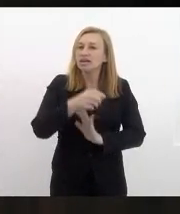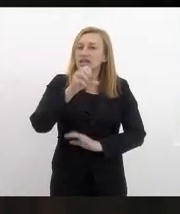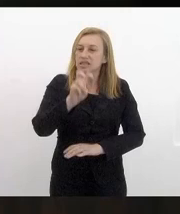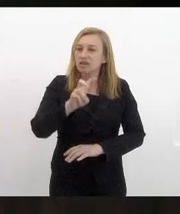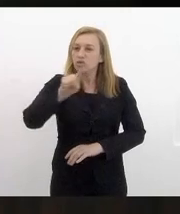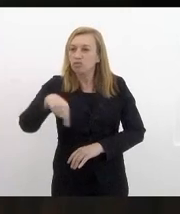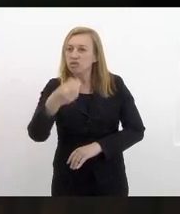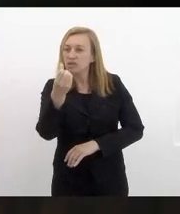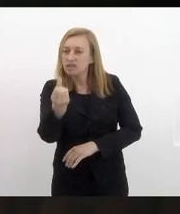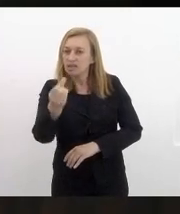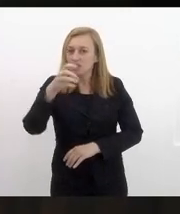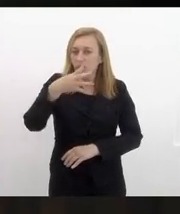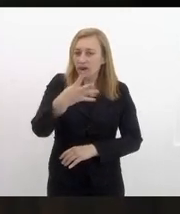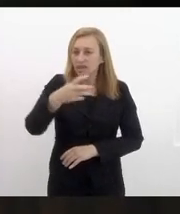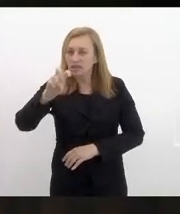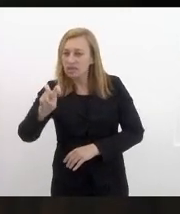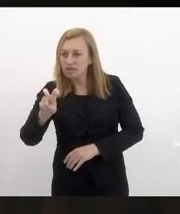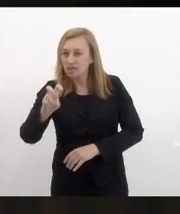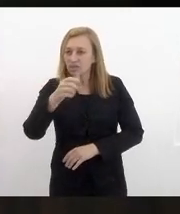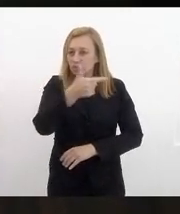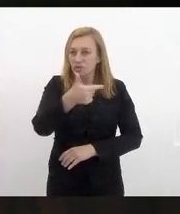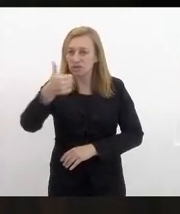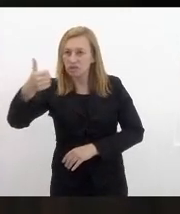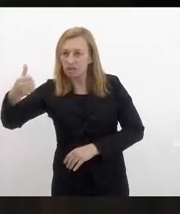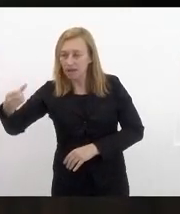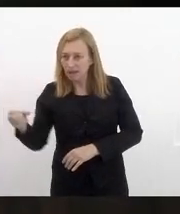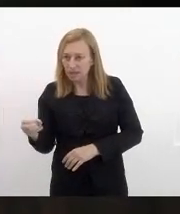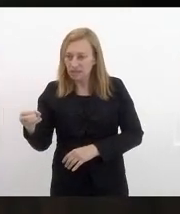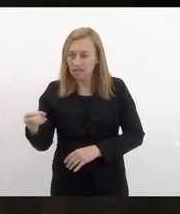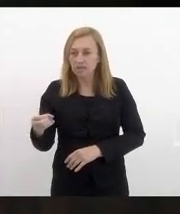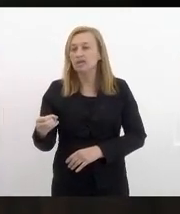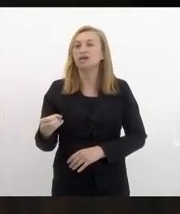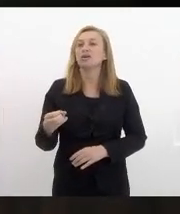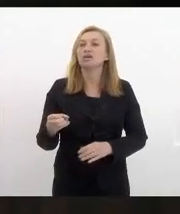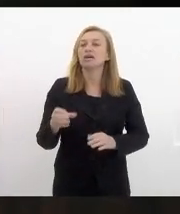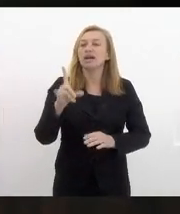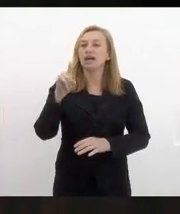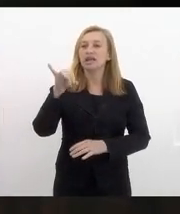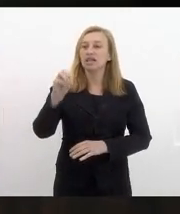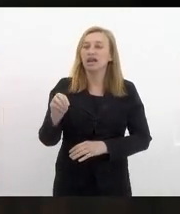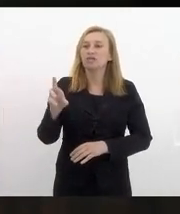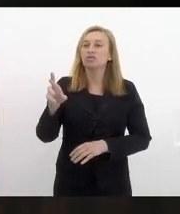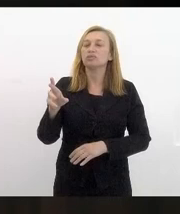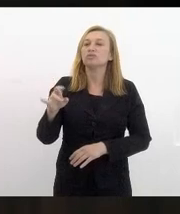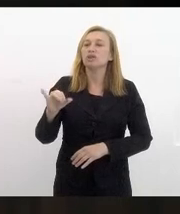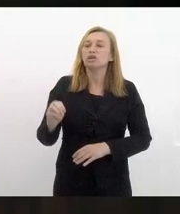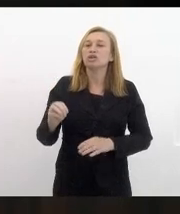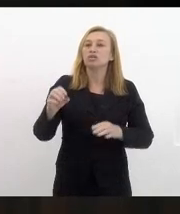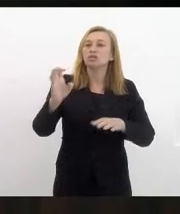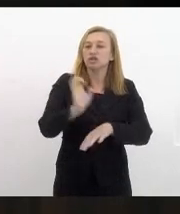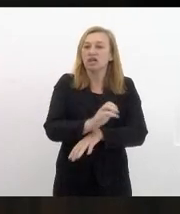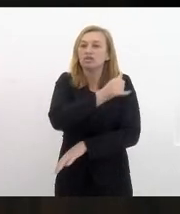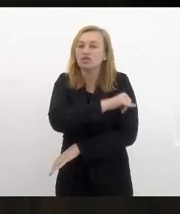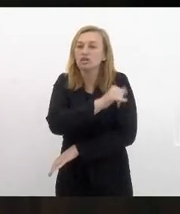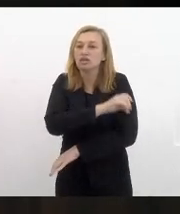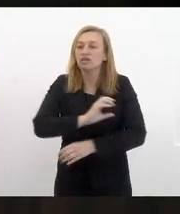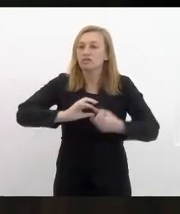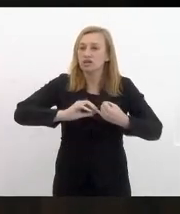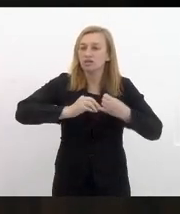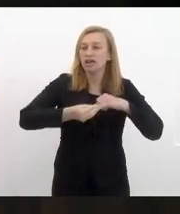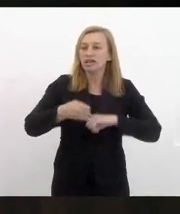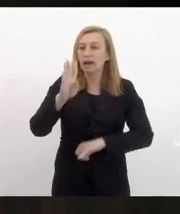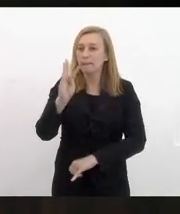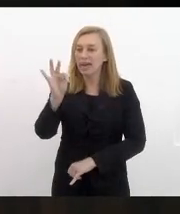5.645 de 6 de janeiro de 2010 incluindo no calendário do Estado do Rio de Janeiro a feijoada da Bete Lira